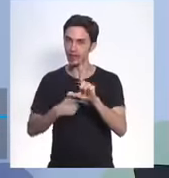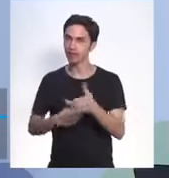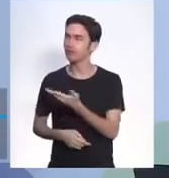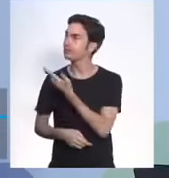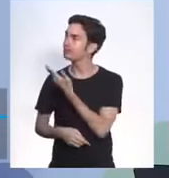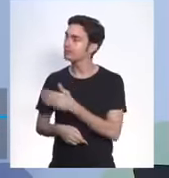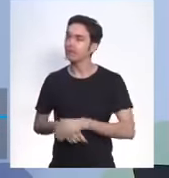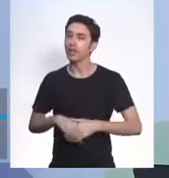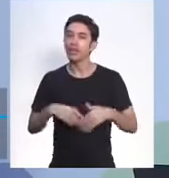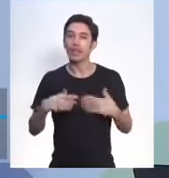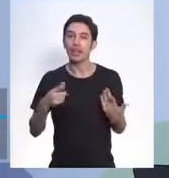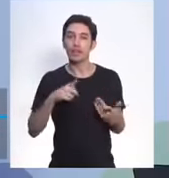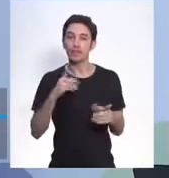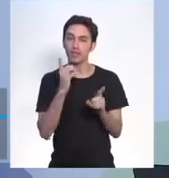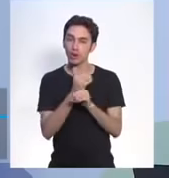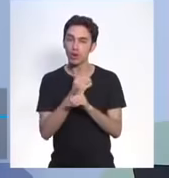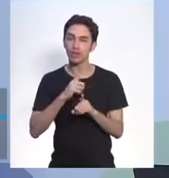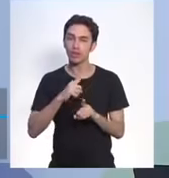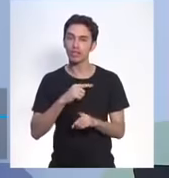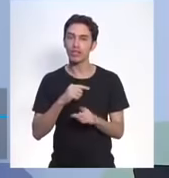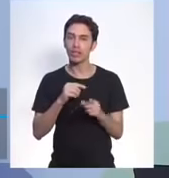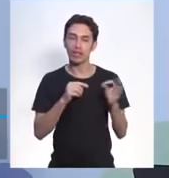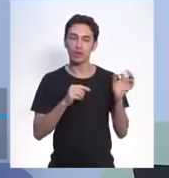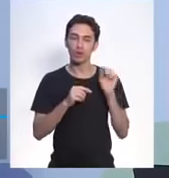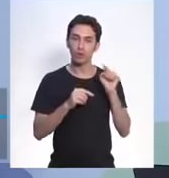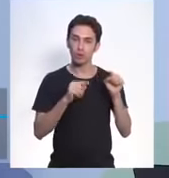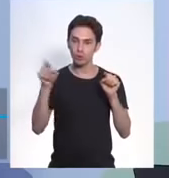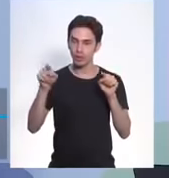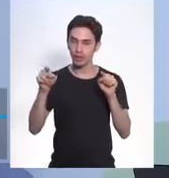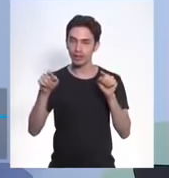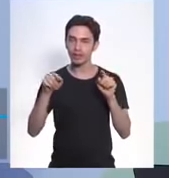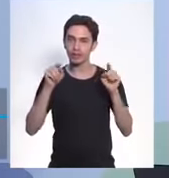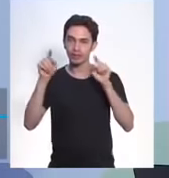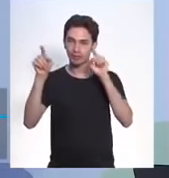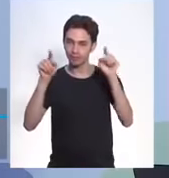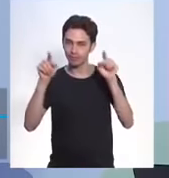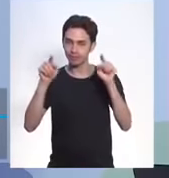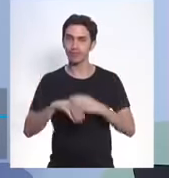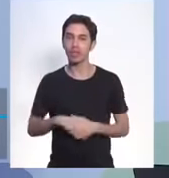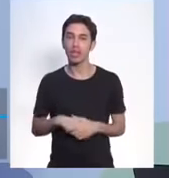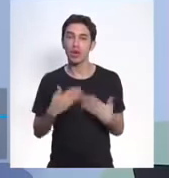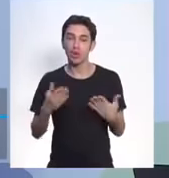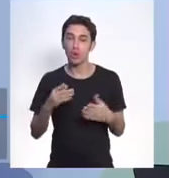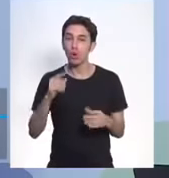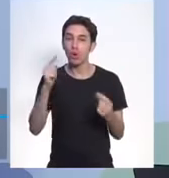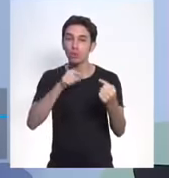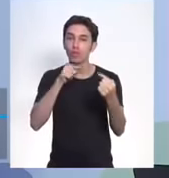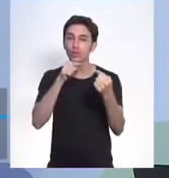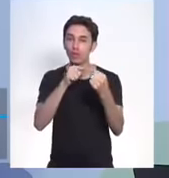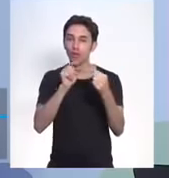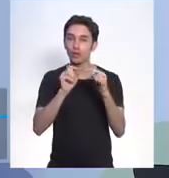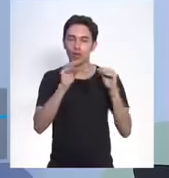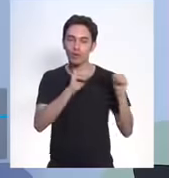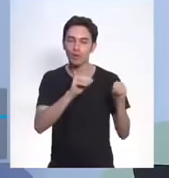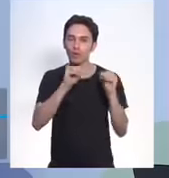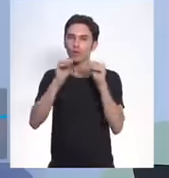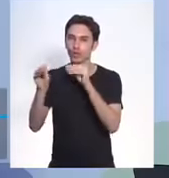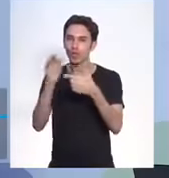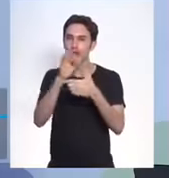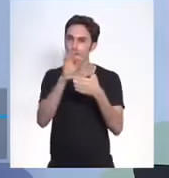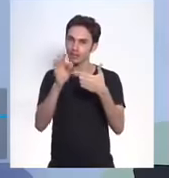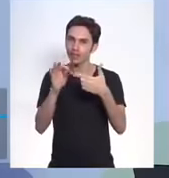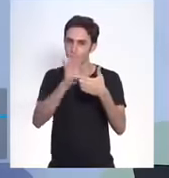plano bonitinho e vocês encontram os pares ordenados o objetivo é movimentar esse polígono né